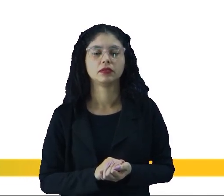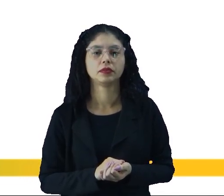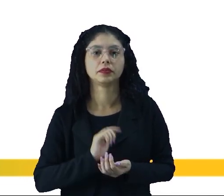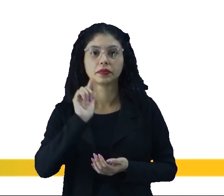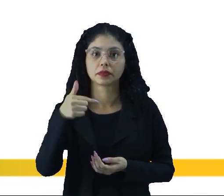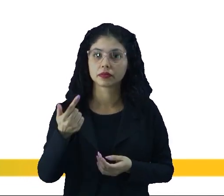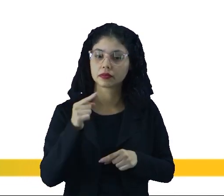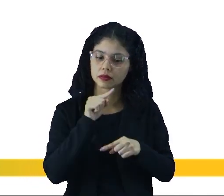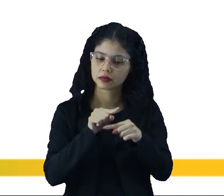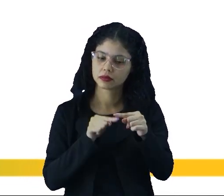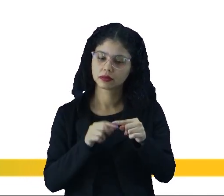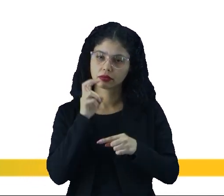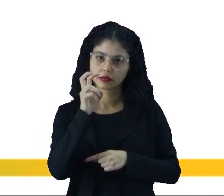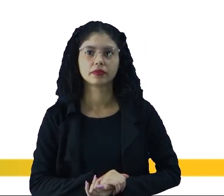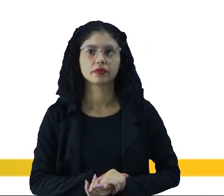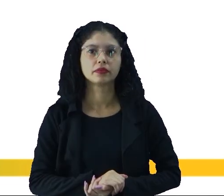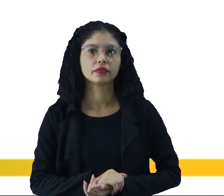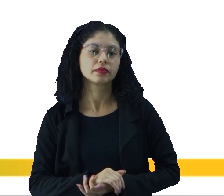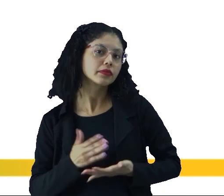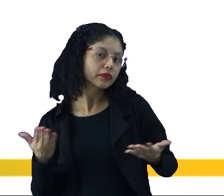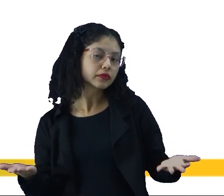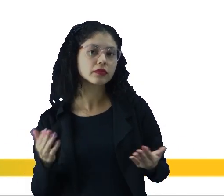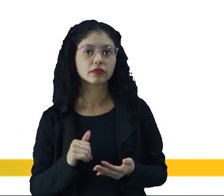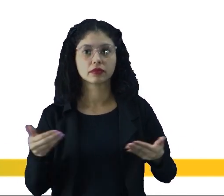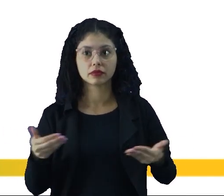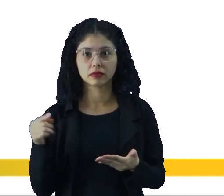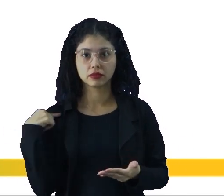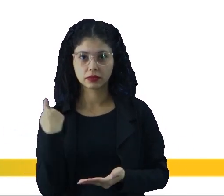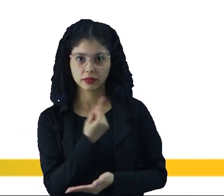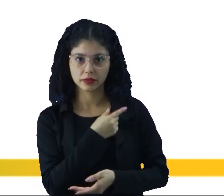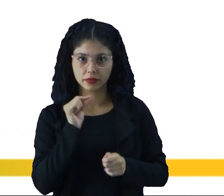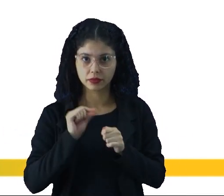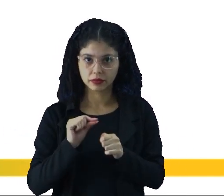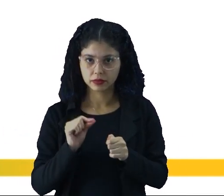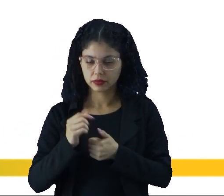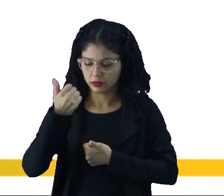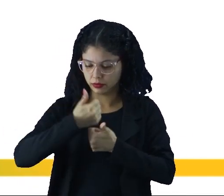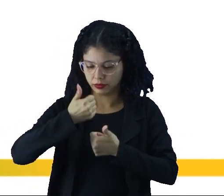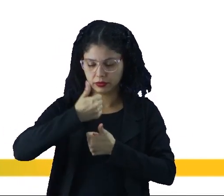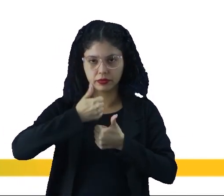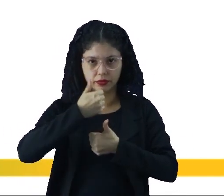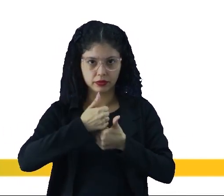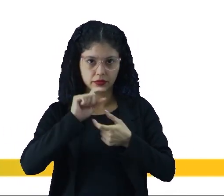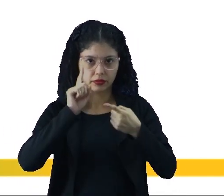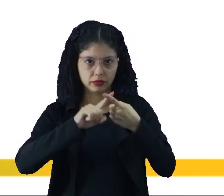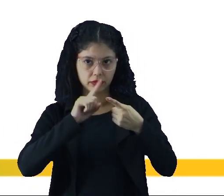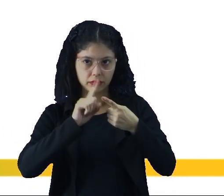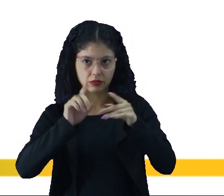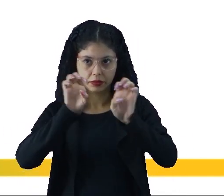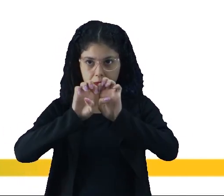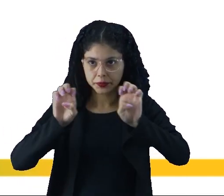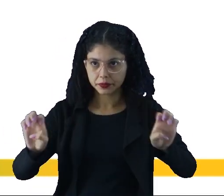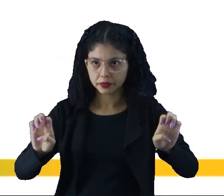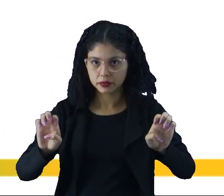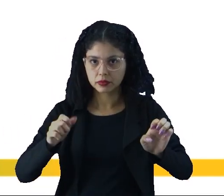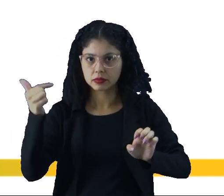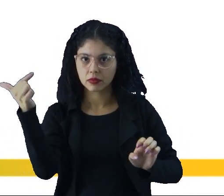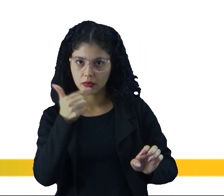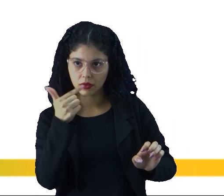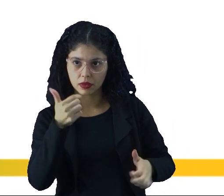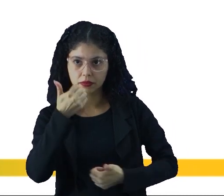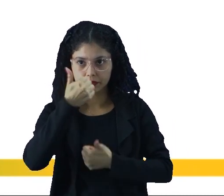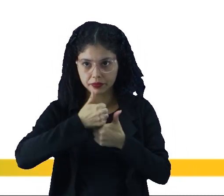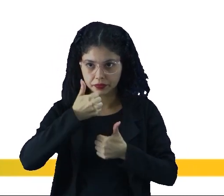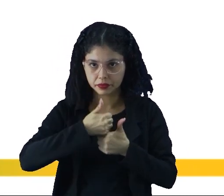e depois dividir por 5. Muito bem, agora nós vamos fazer a substituição da primeira equação na